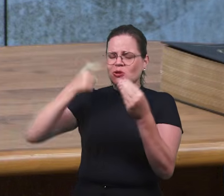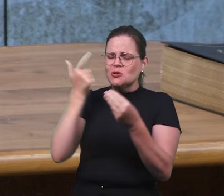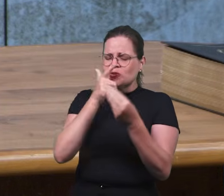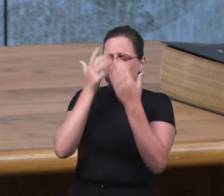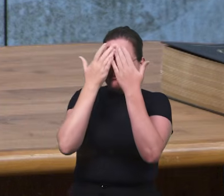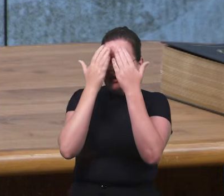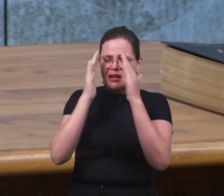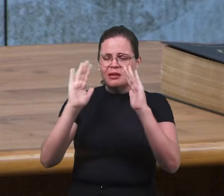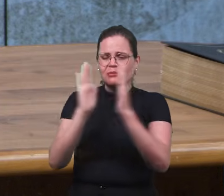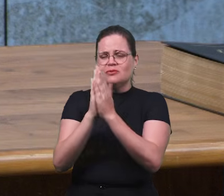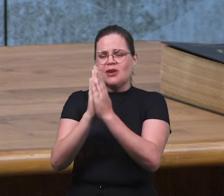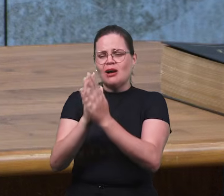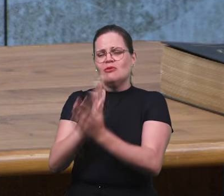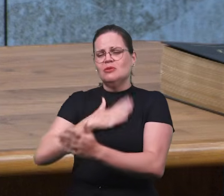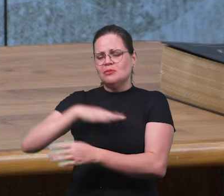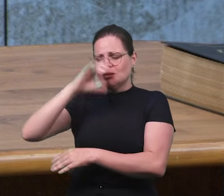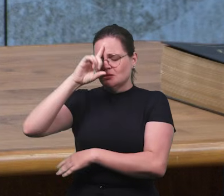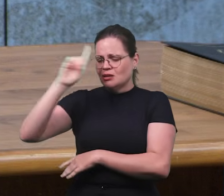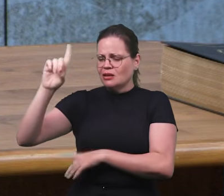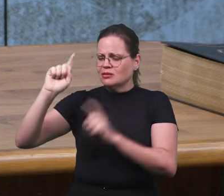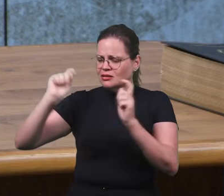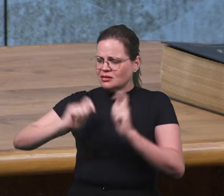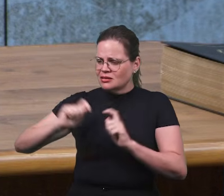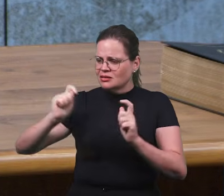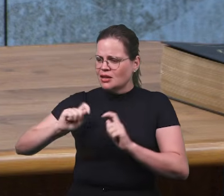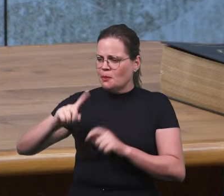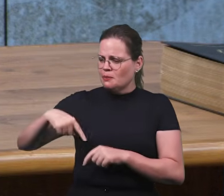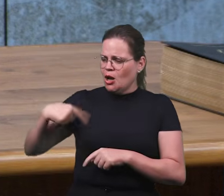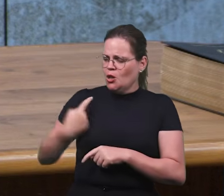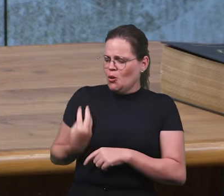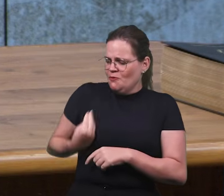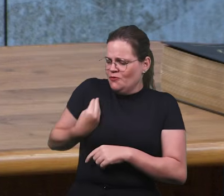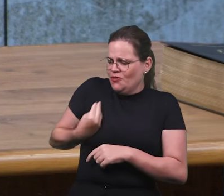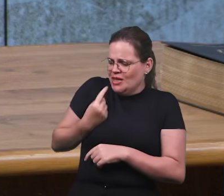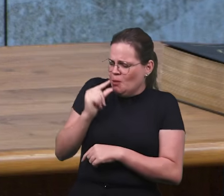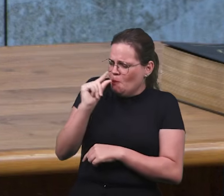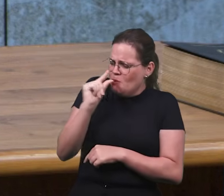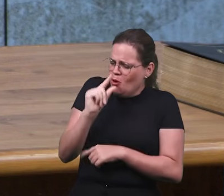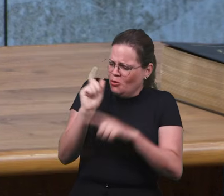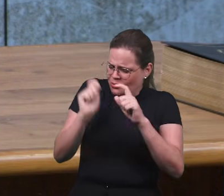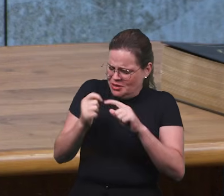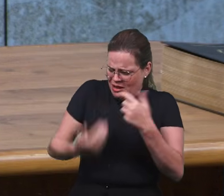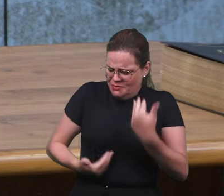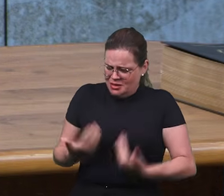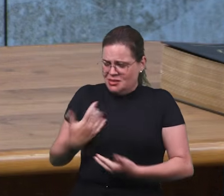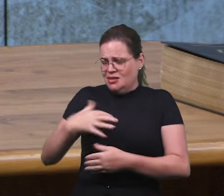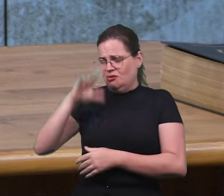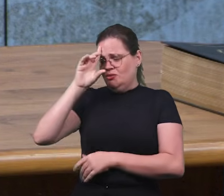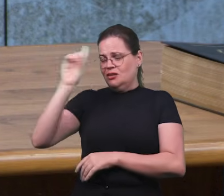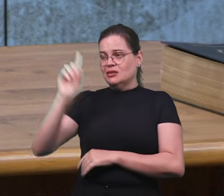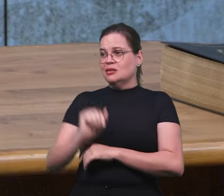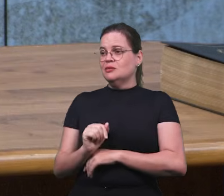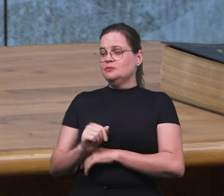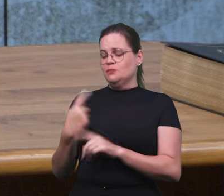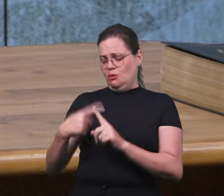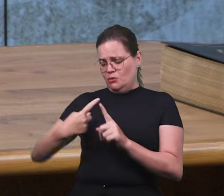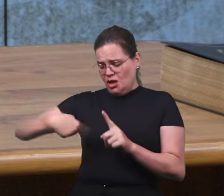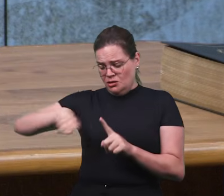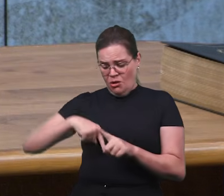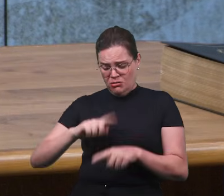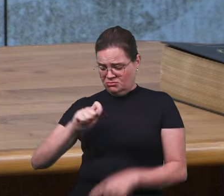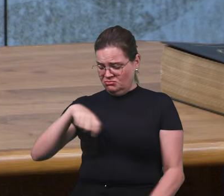nosso, e para nos dar uma pouca de vida na nossa servidão. Porque servos